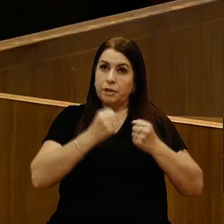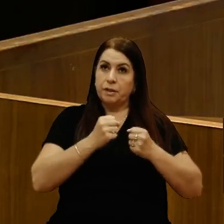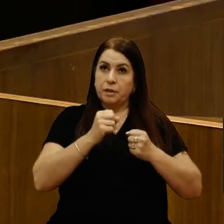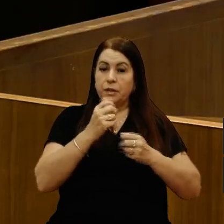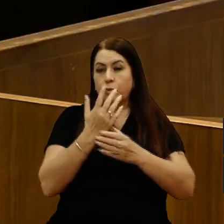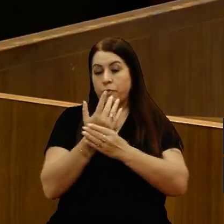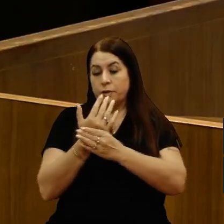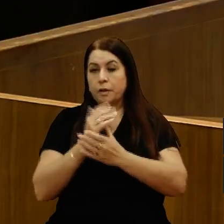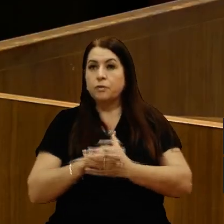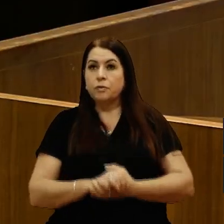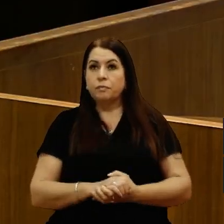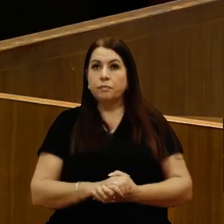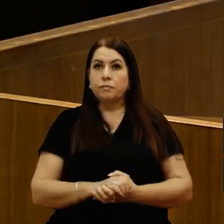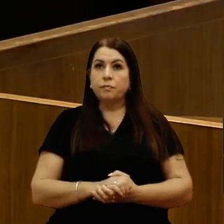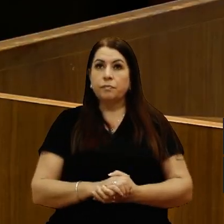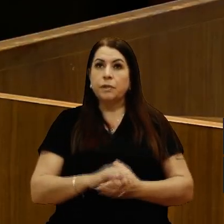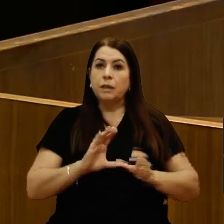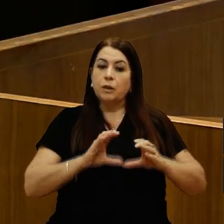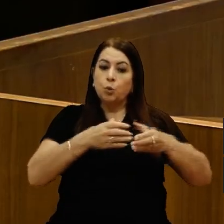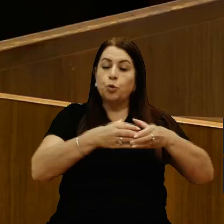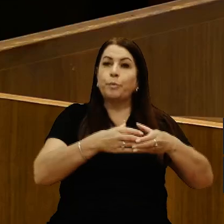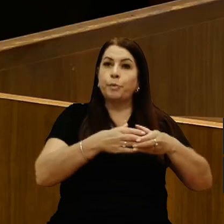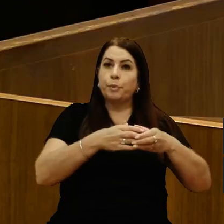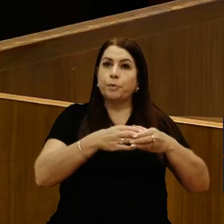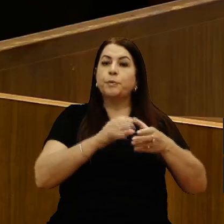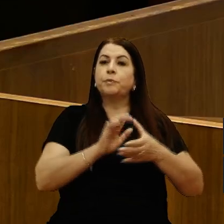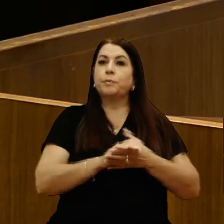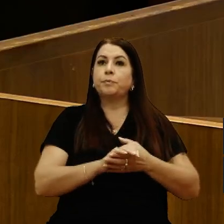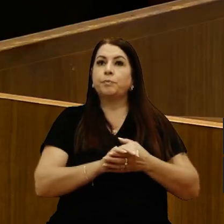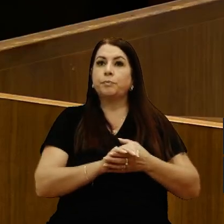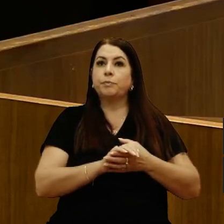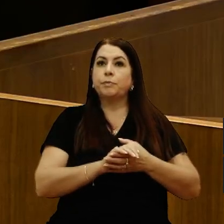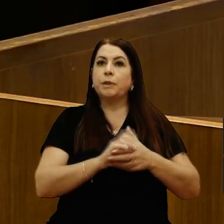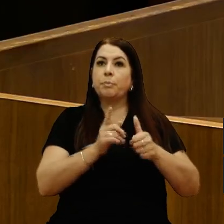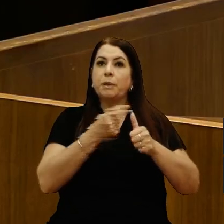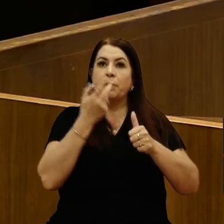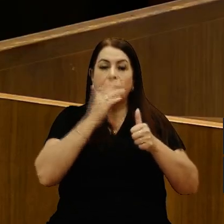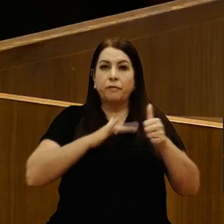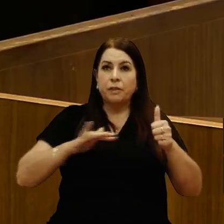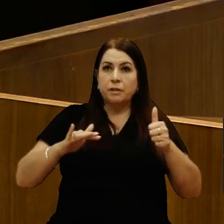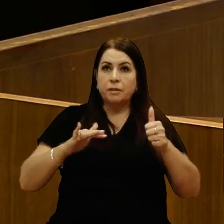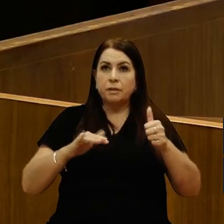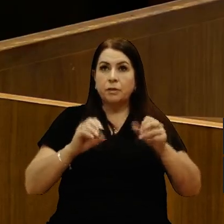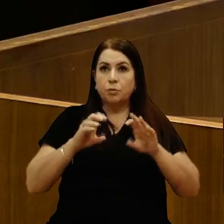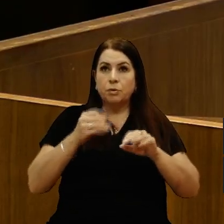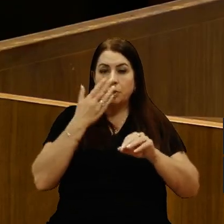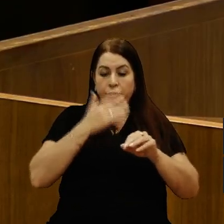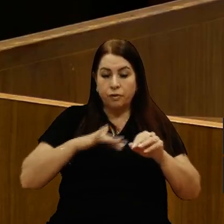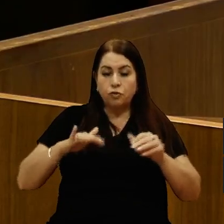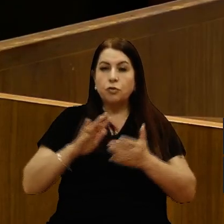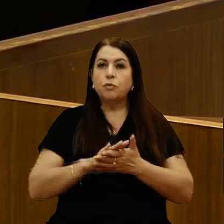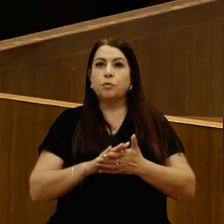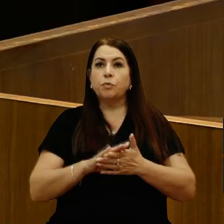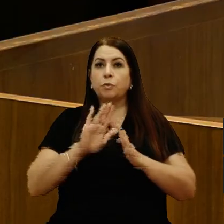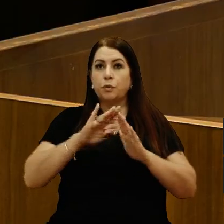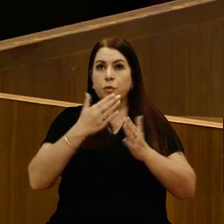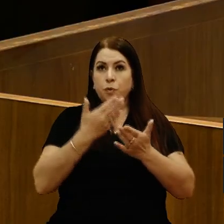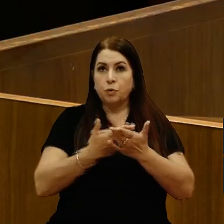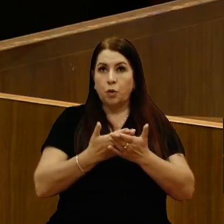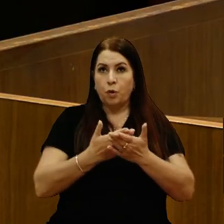Universidade Federal, da Frente Parlamentar da Primeira Infância e Educação Infantil, da Escola